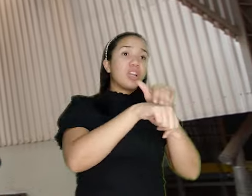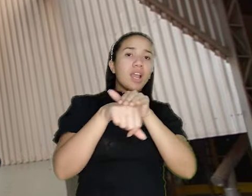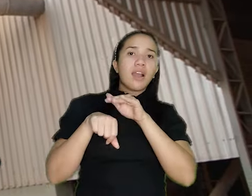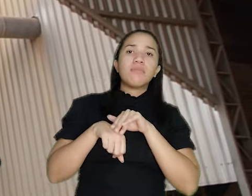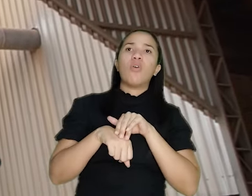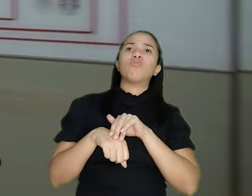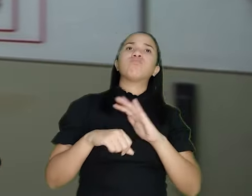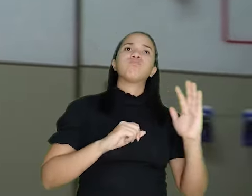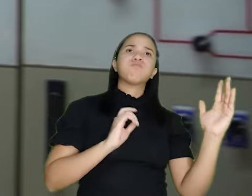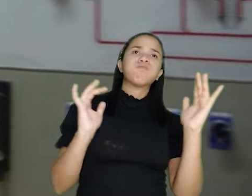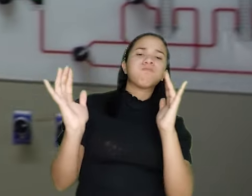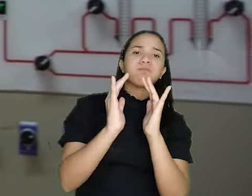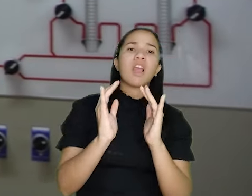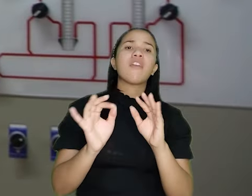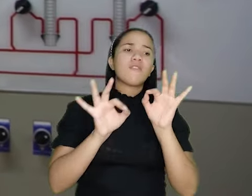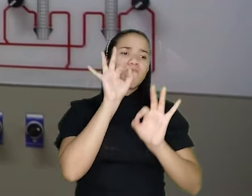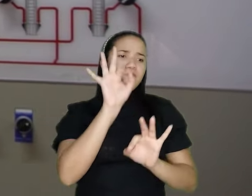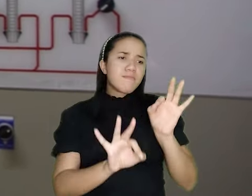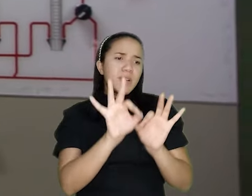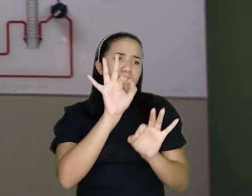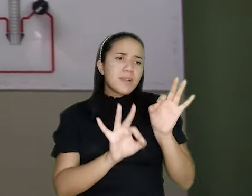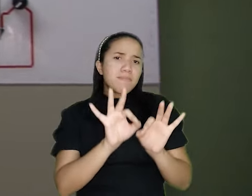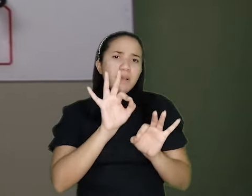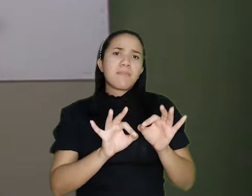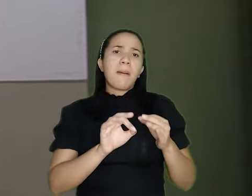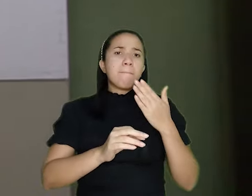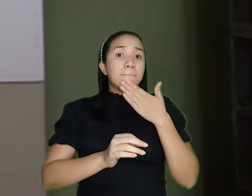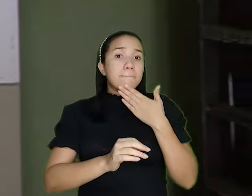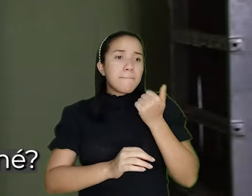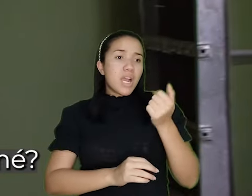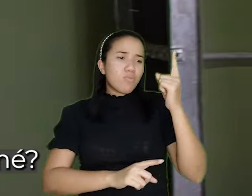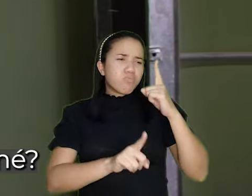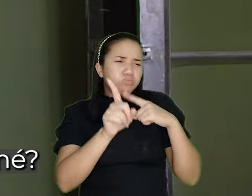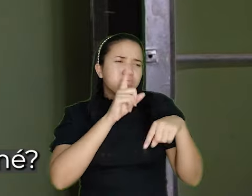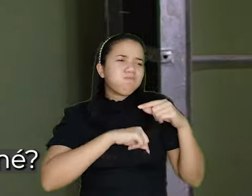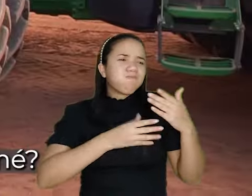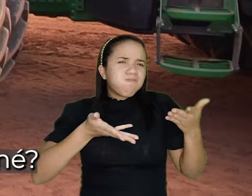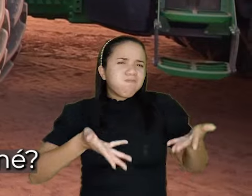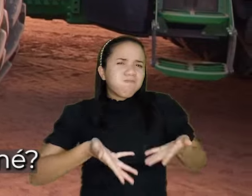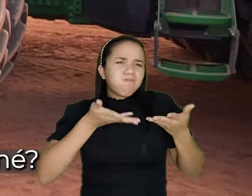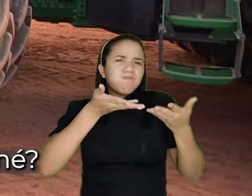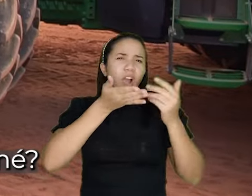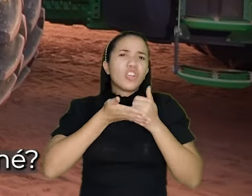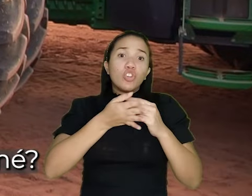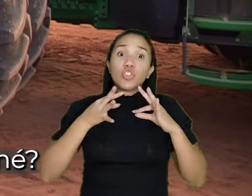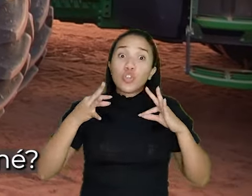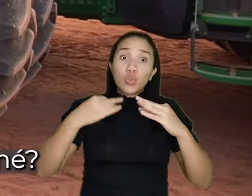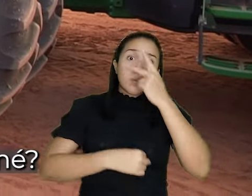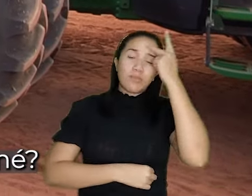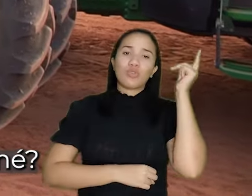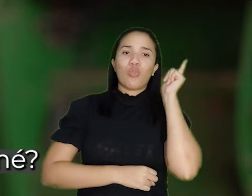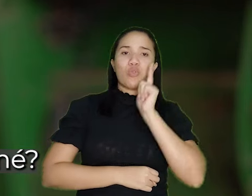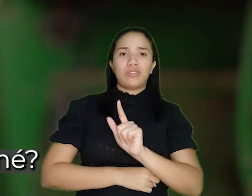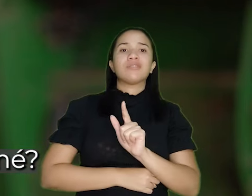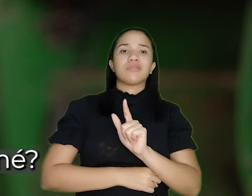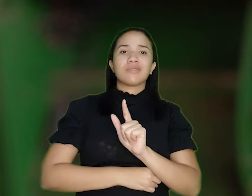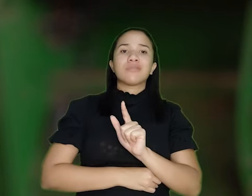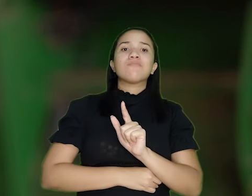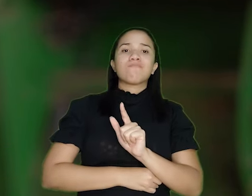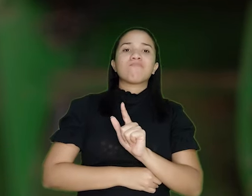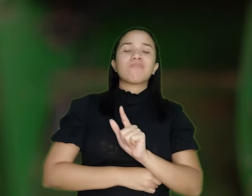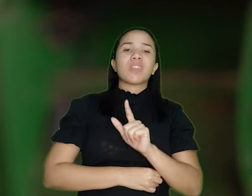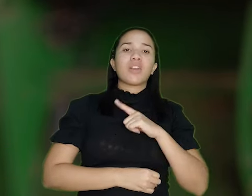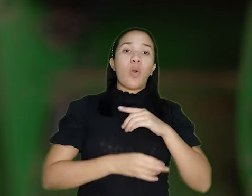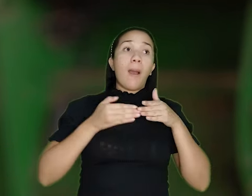ajuntou os produtores da região e nós fomos melhorando e dando condição de todo mundo ganhar,